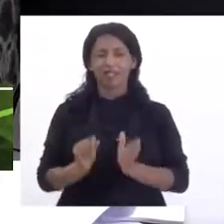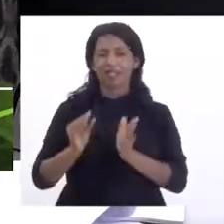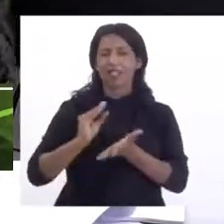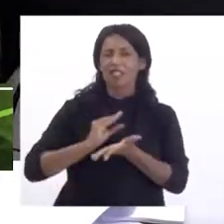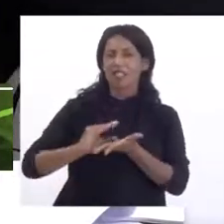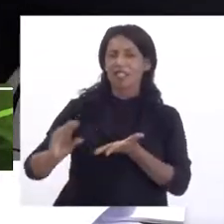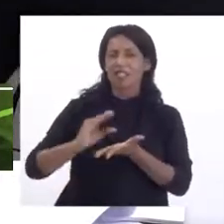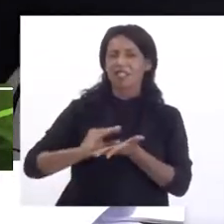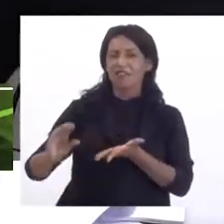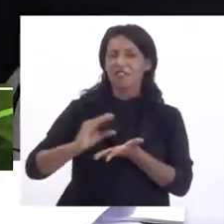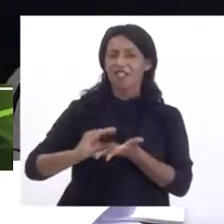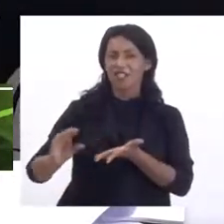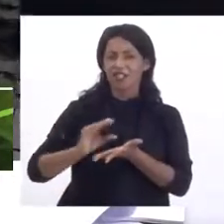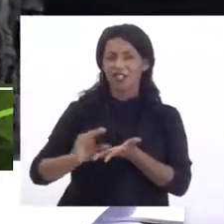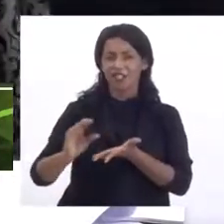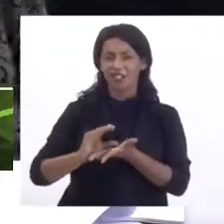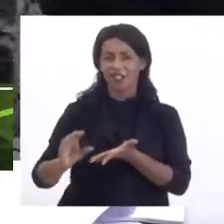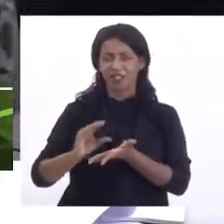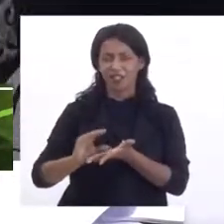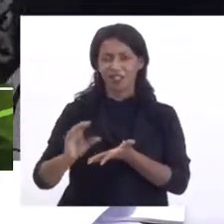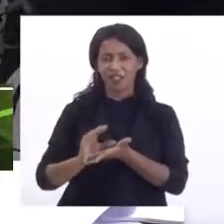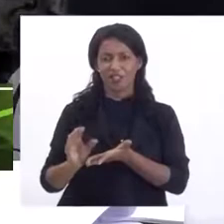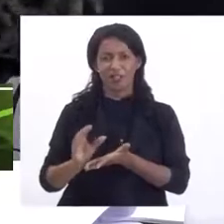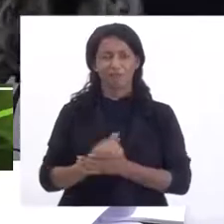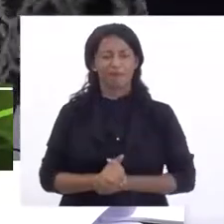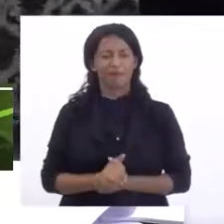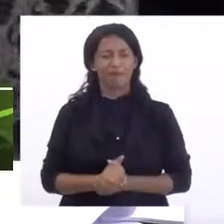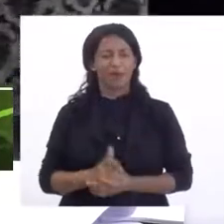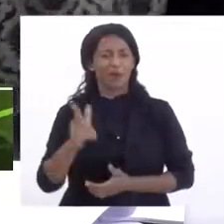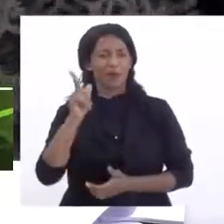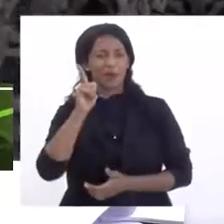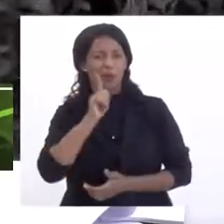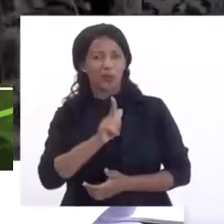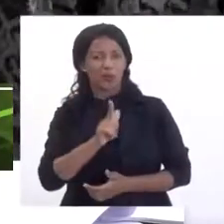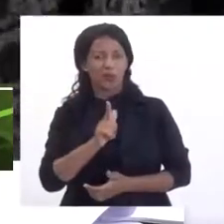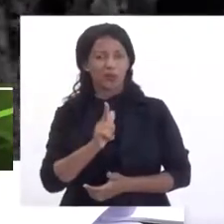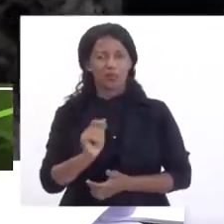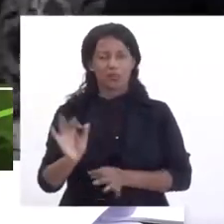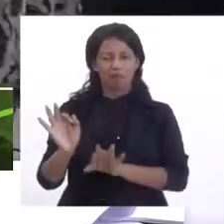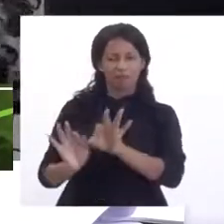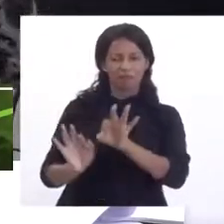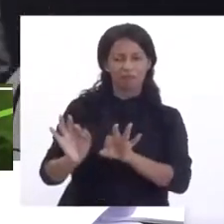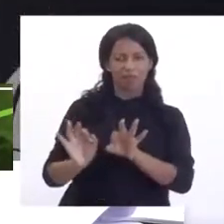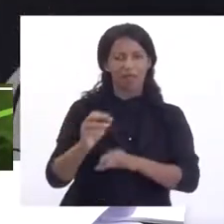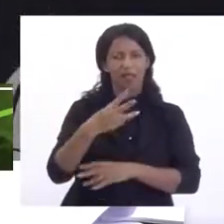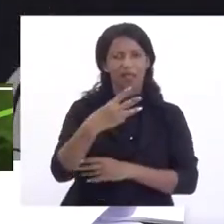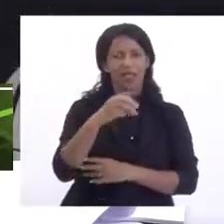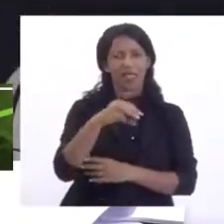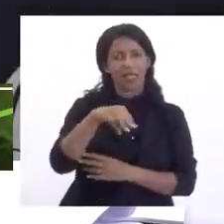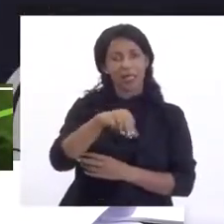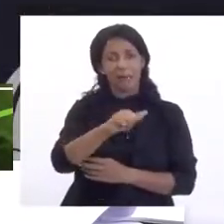em um quinquênio para construir 30 mil habitações.